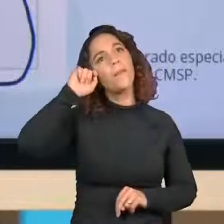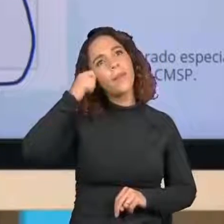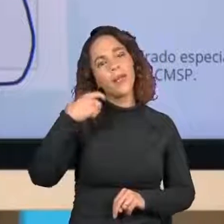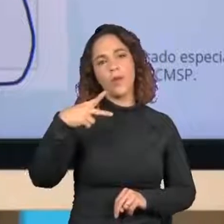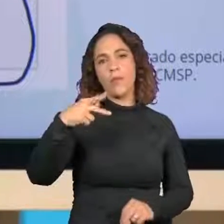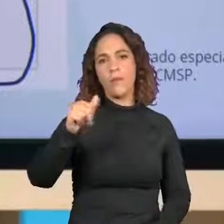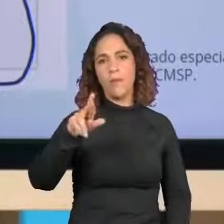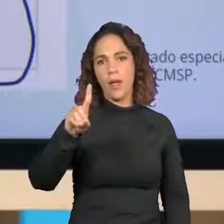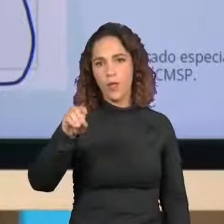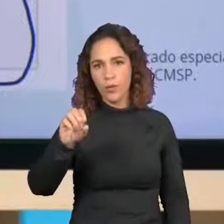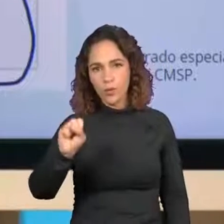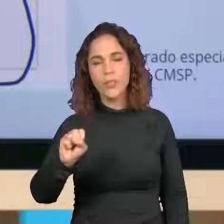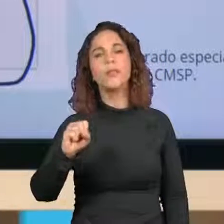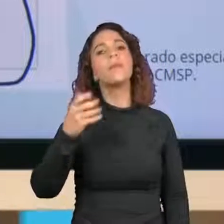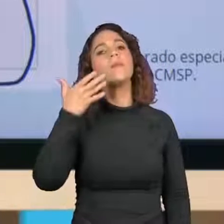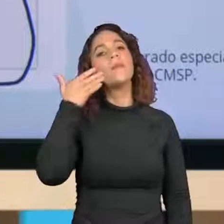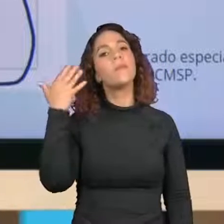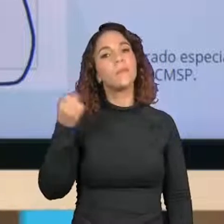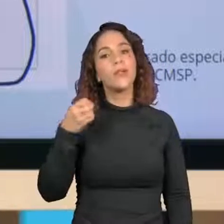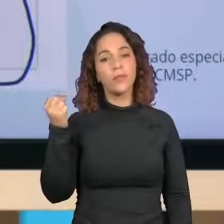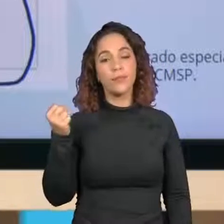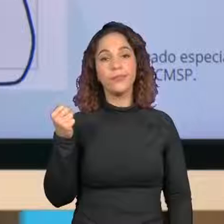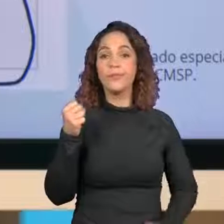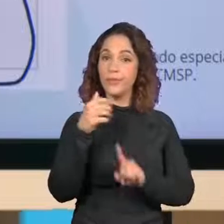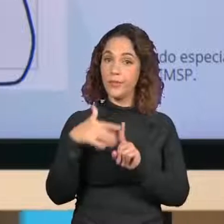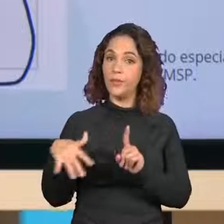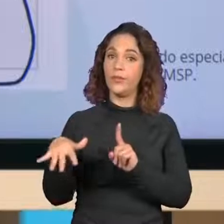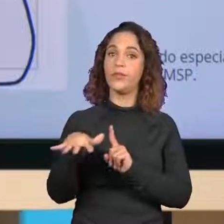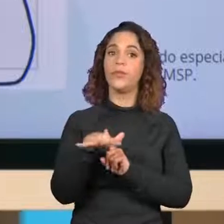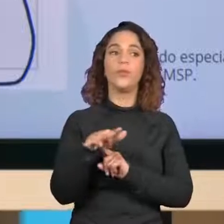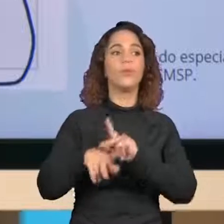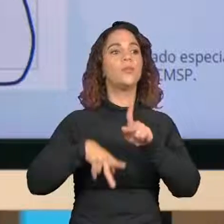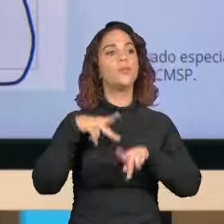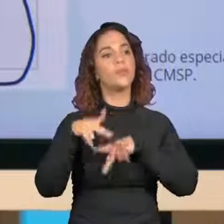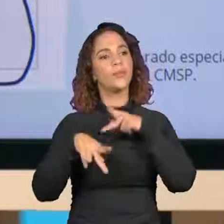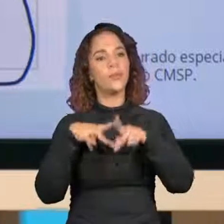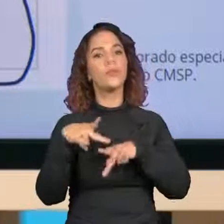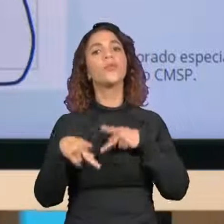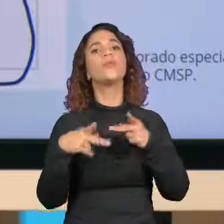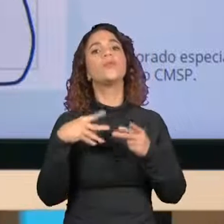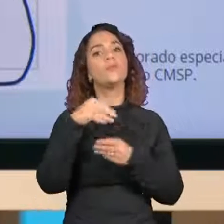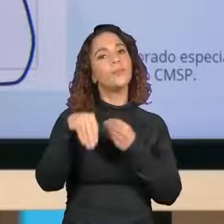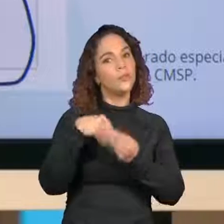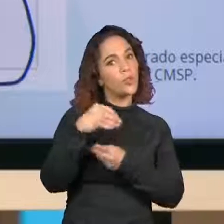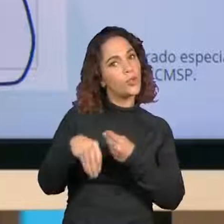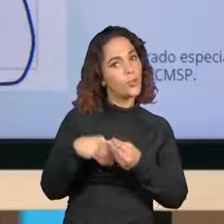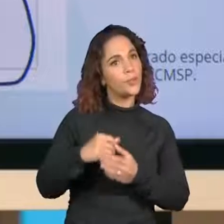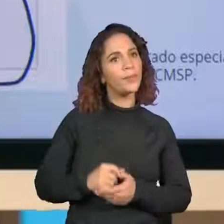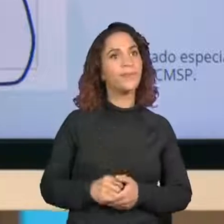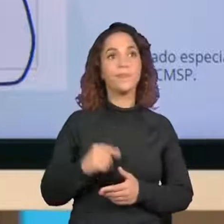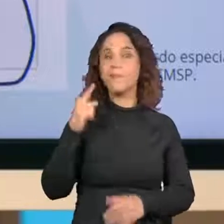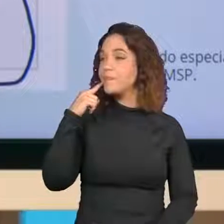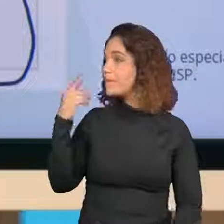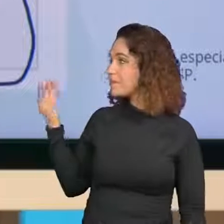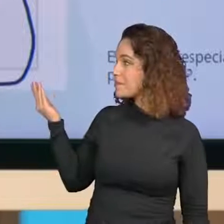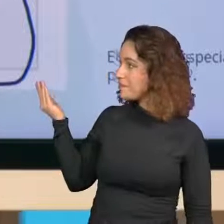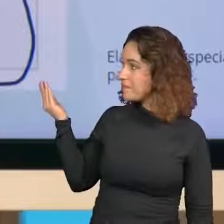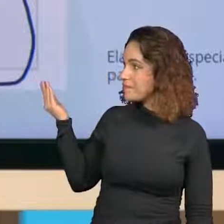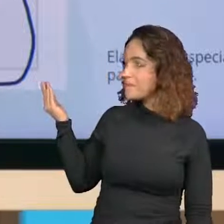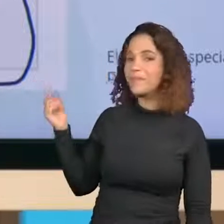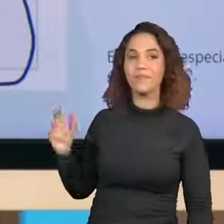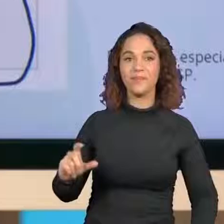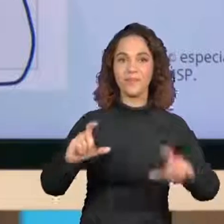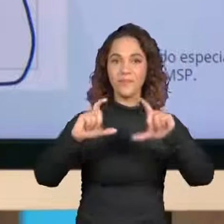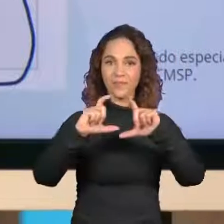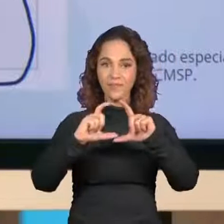brancos, que compõem a nossa sociedade, a nossa população. E o gráfico aqui de pizza, eu tenho a